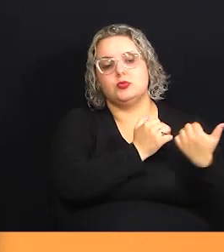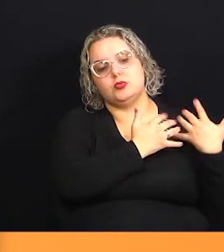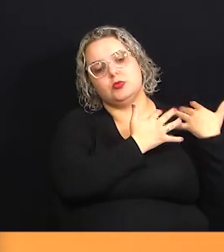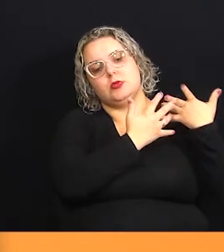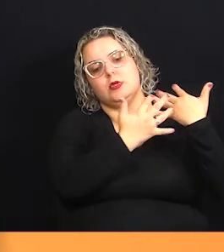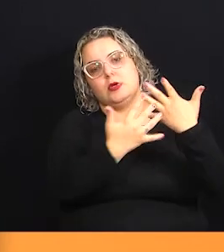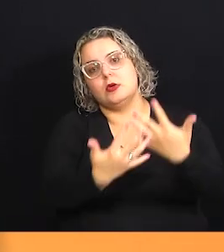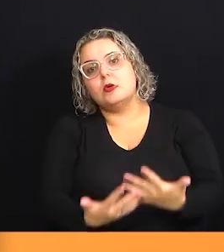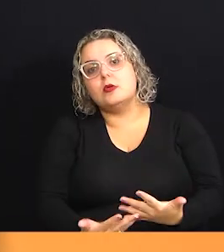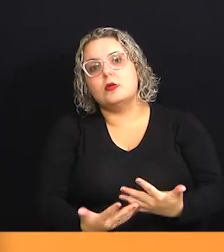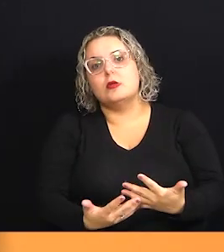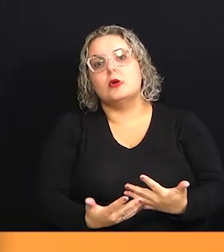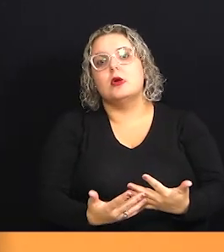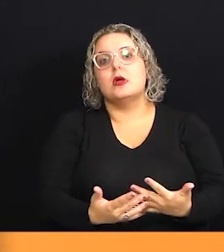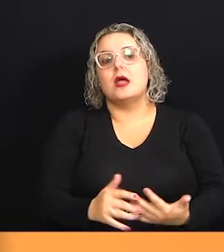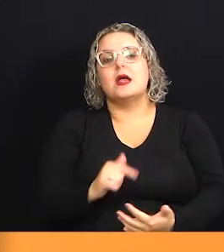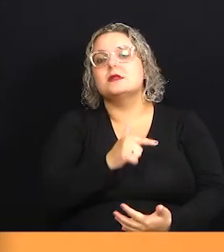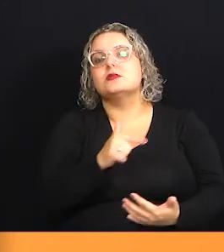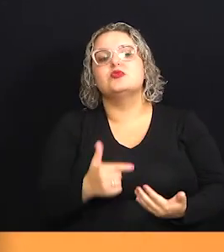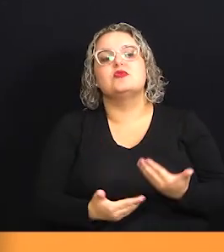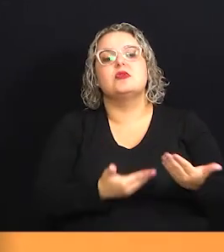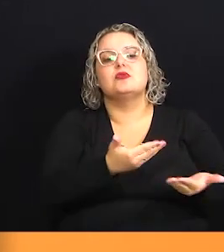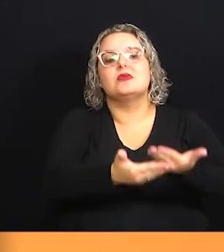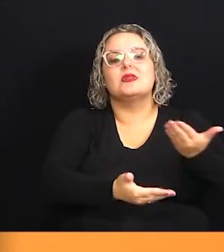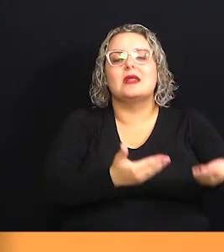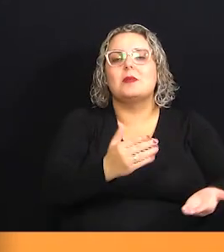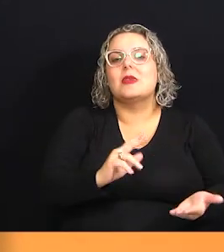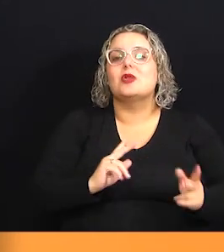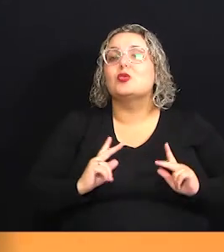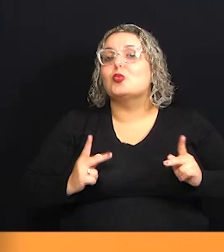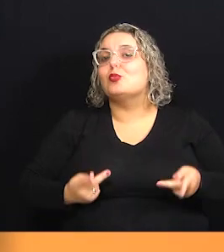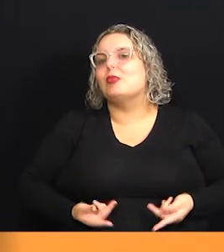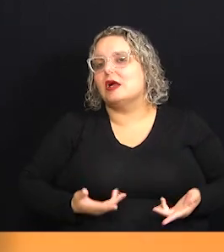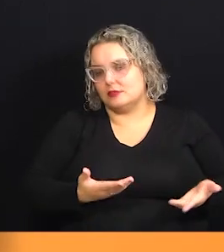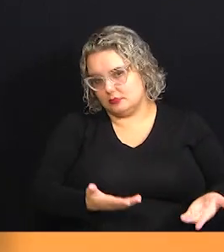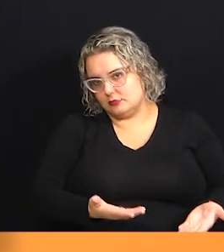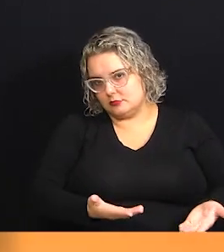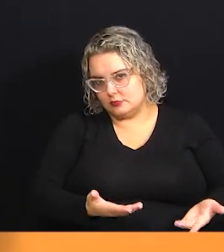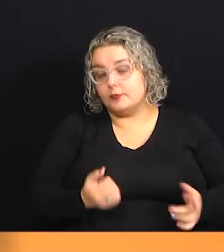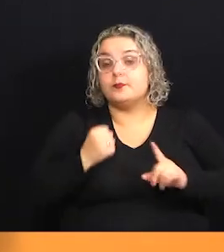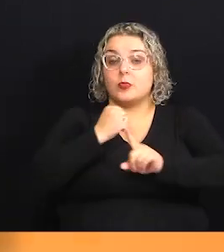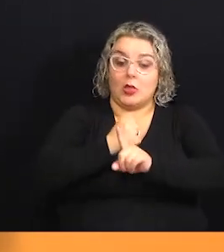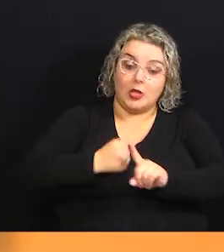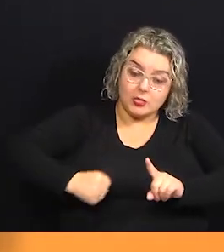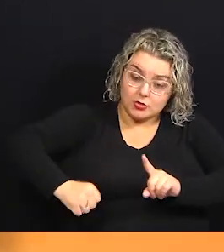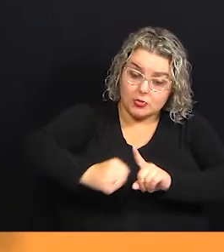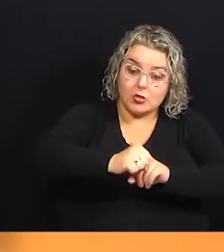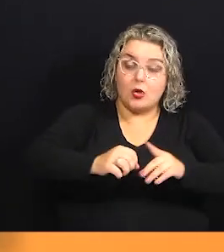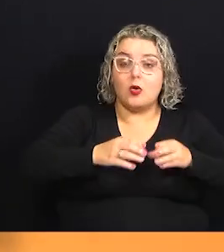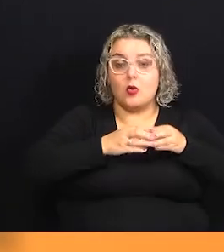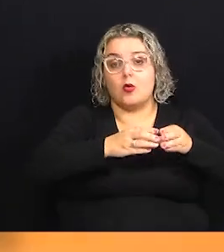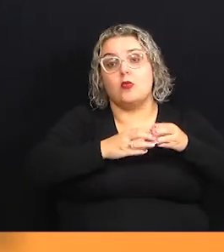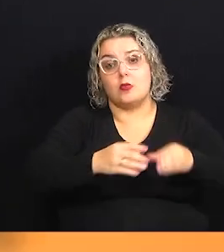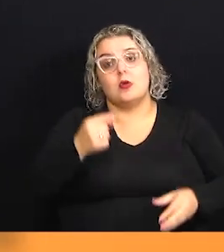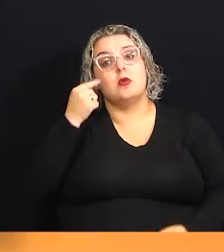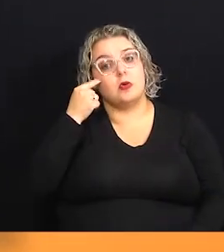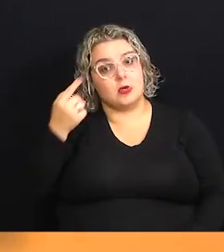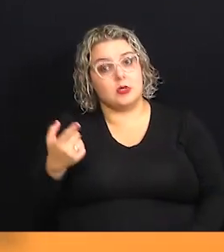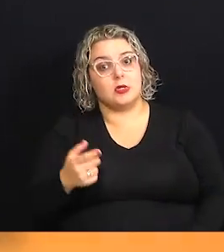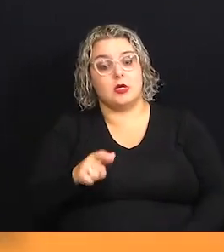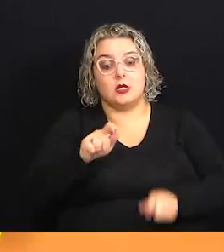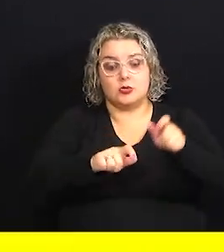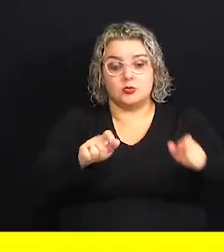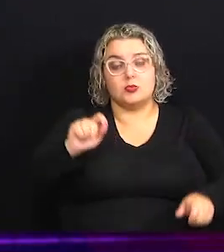ao longo do período elas foram desumanizadas e tanto a sociedade conviveu com essa ideia de